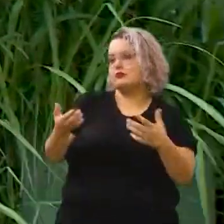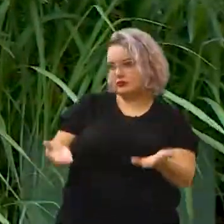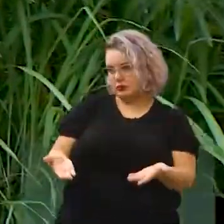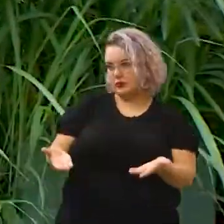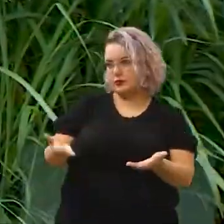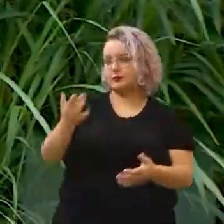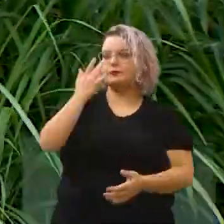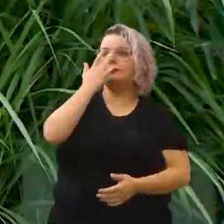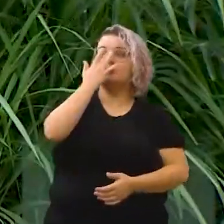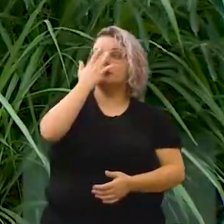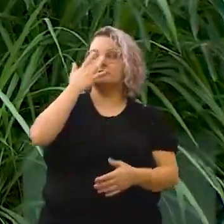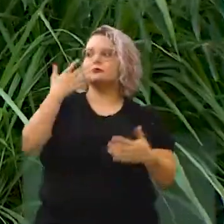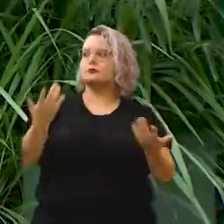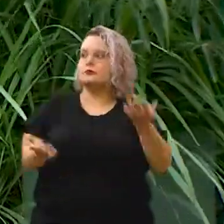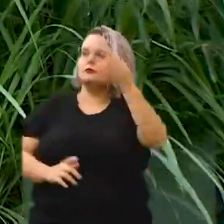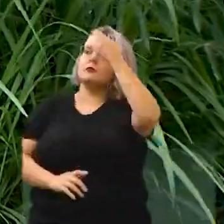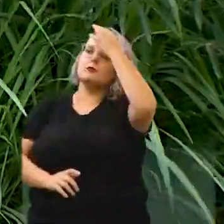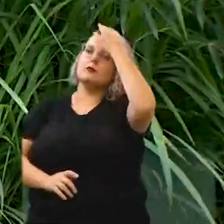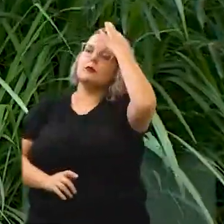dentro desse ambiente, tá?